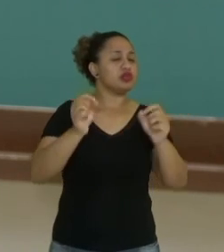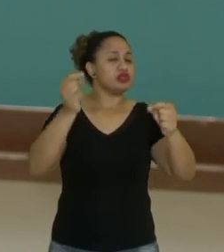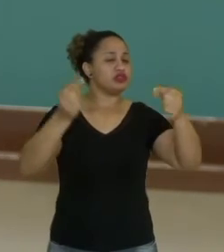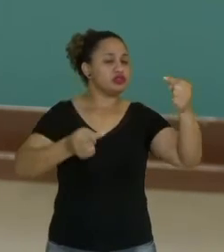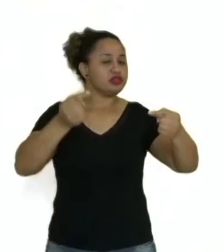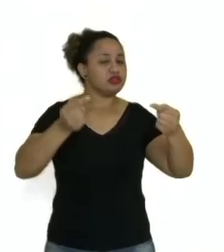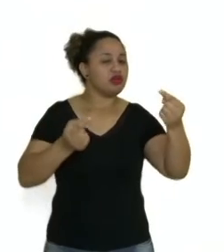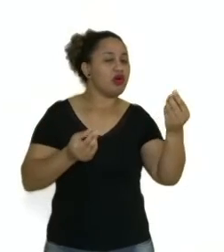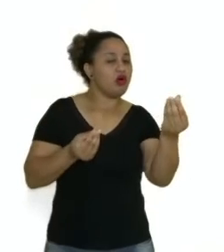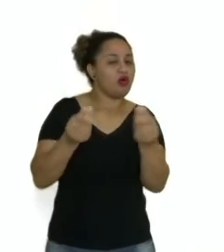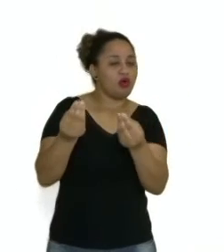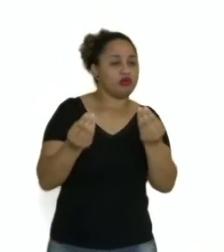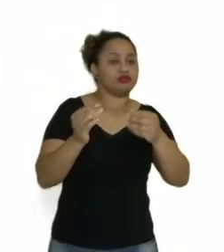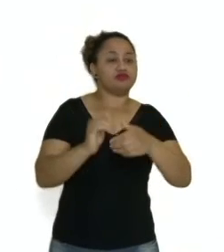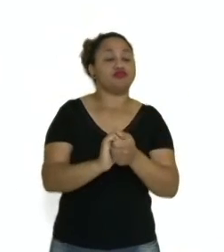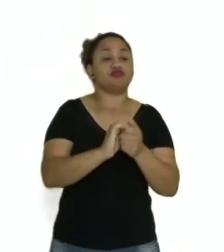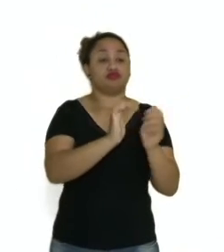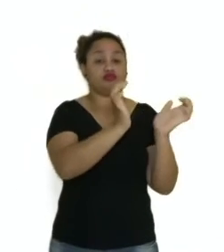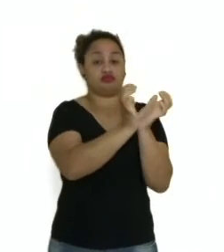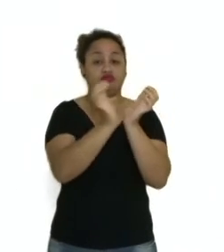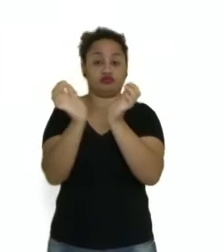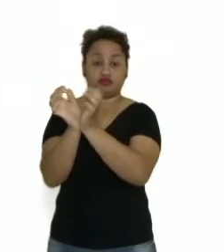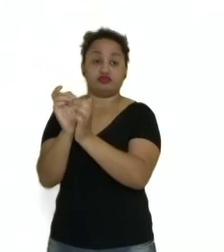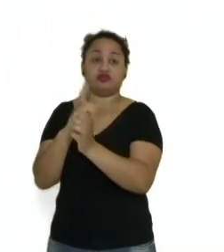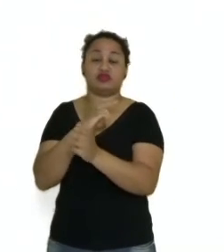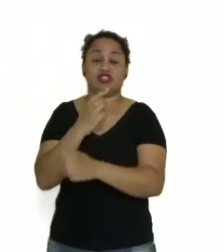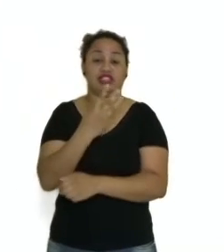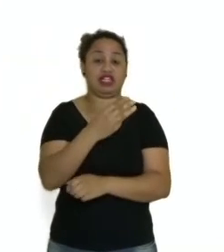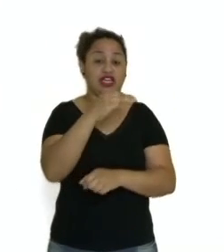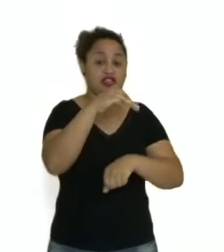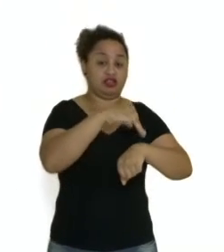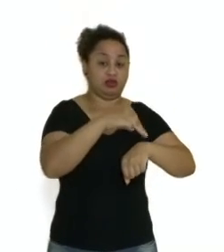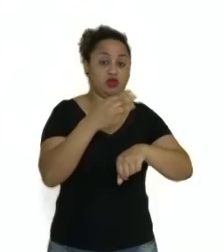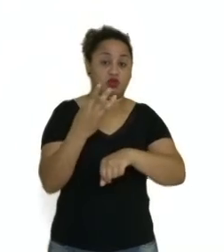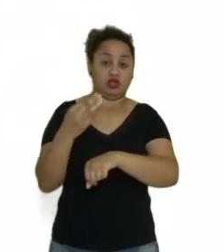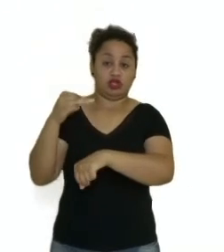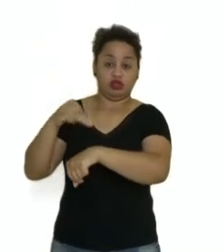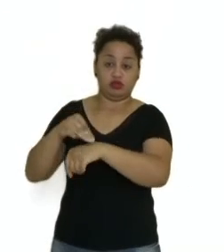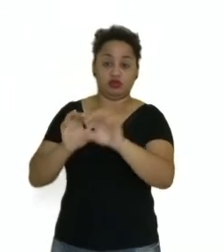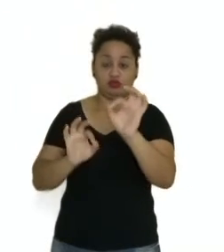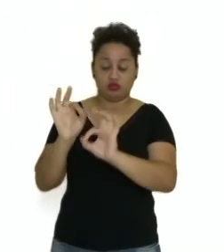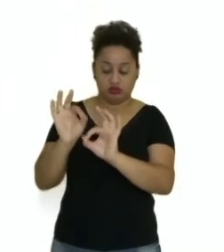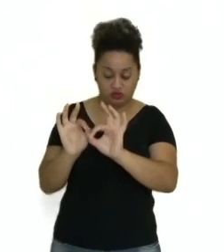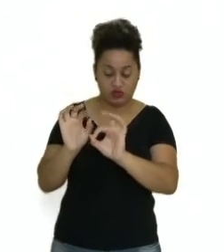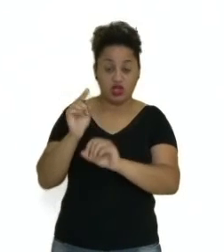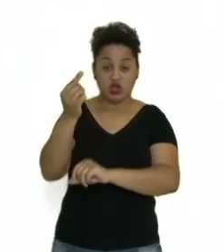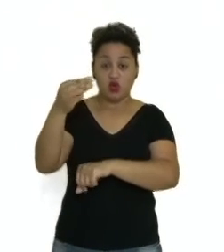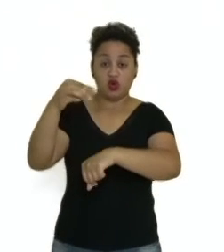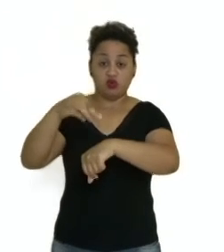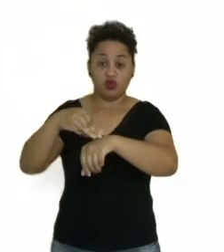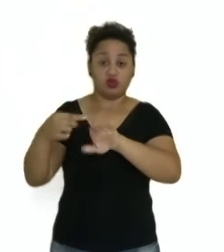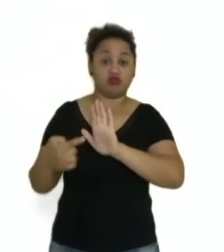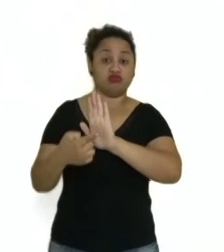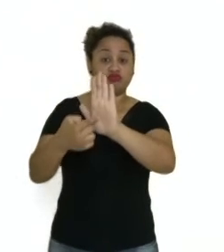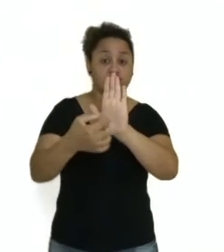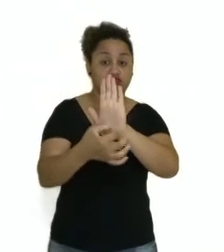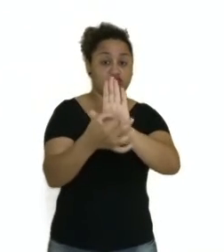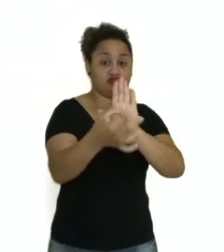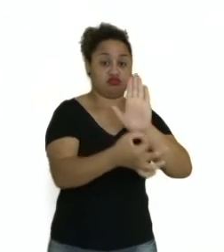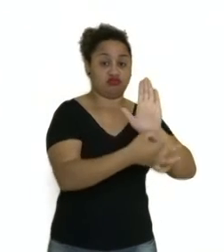debate? Cada grupo terá 3 minutos para preparar e 1 minuto para apresentar os seus